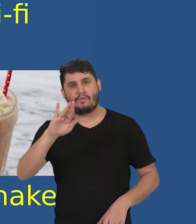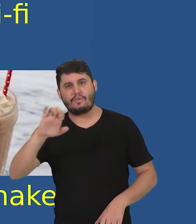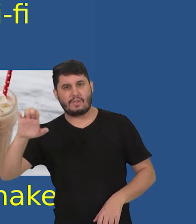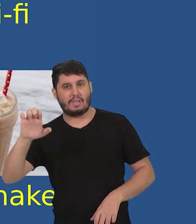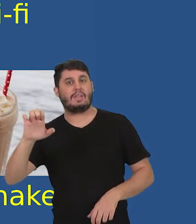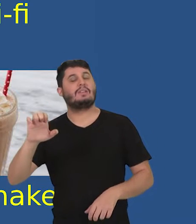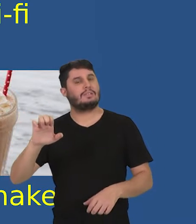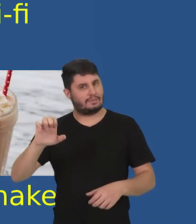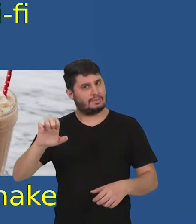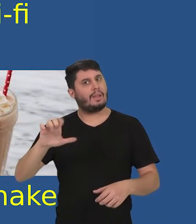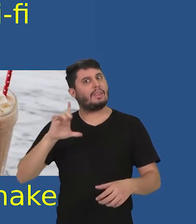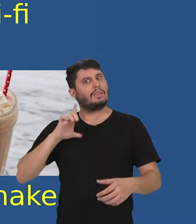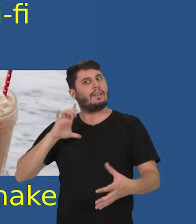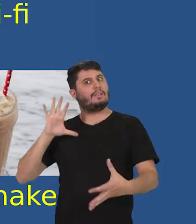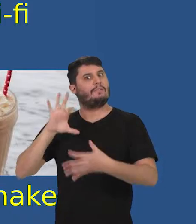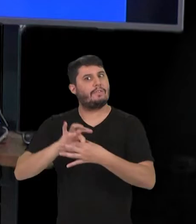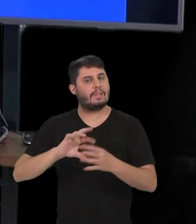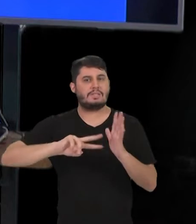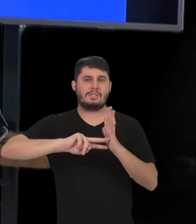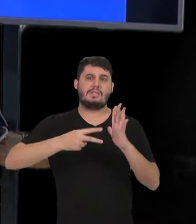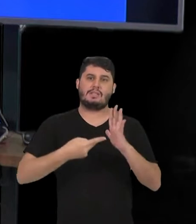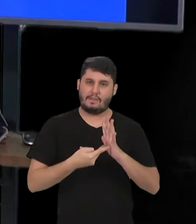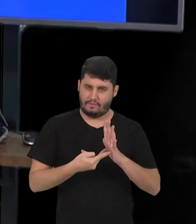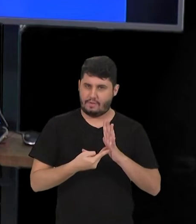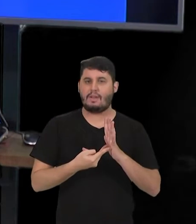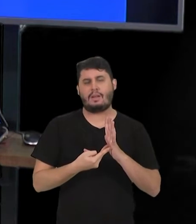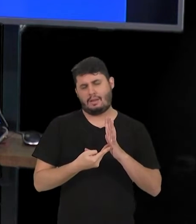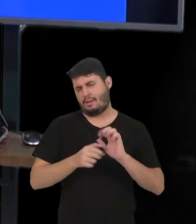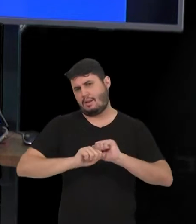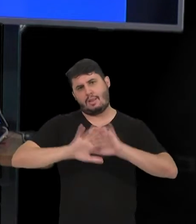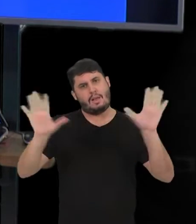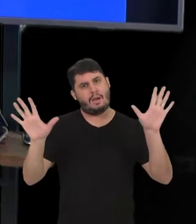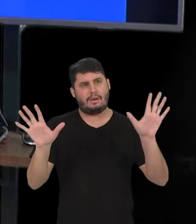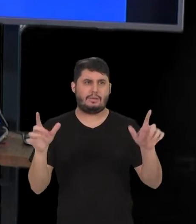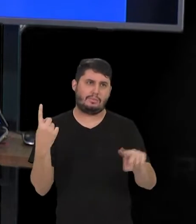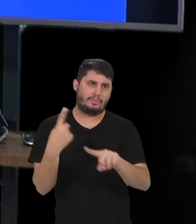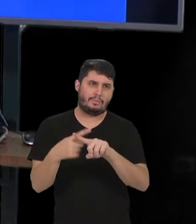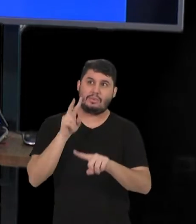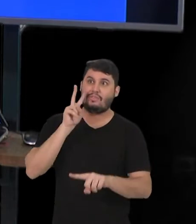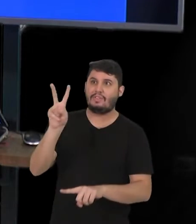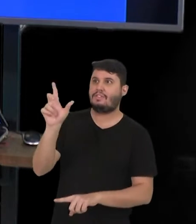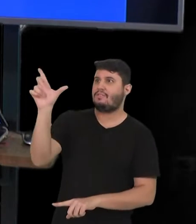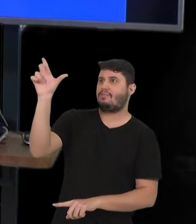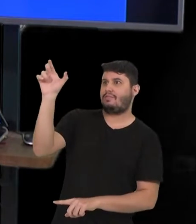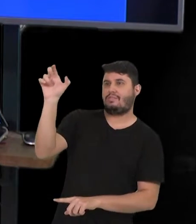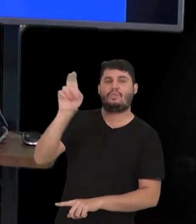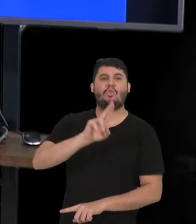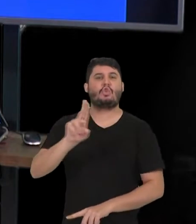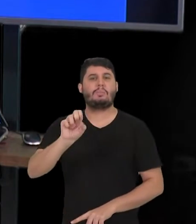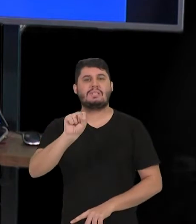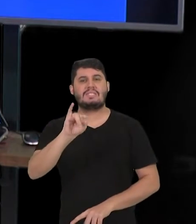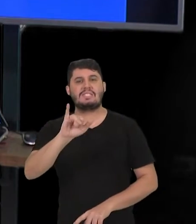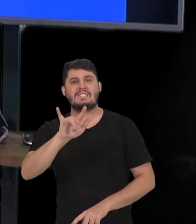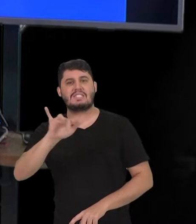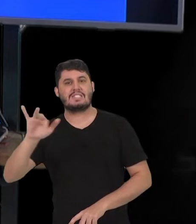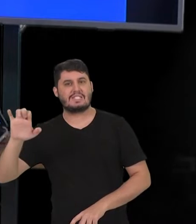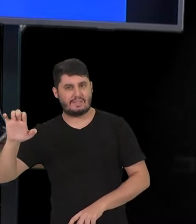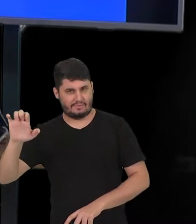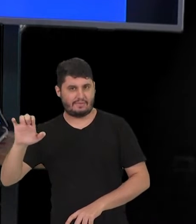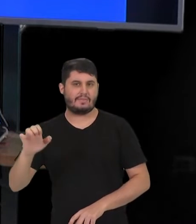uma tradução, né? Houve um significado. A foto da pessoa tirando a própria foto, selfie, você tem que estar na foto, né? Já aconteceu uma vez